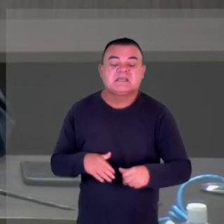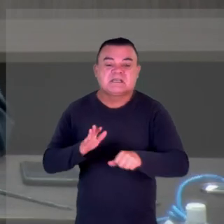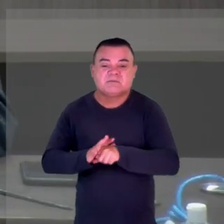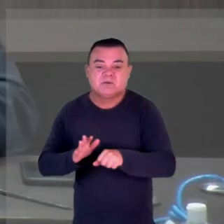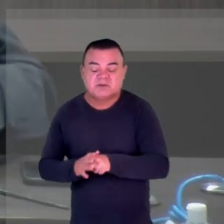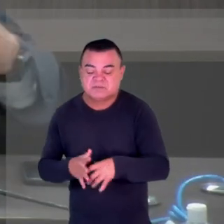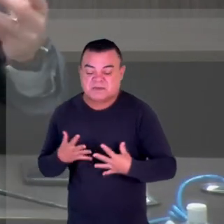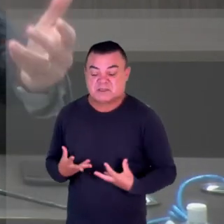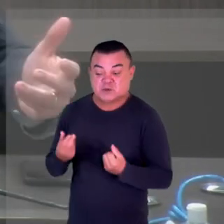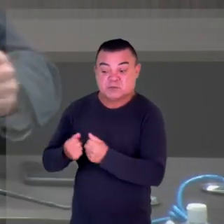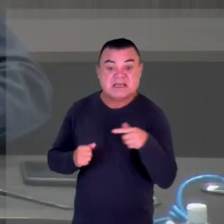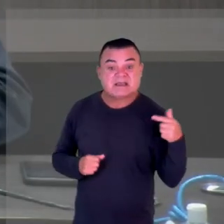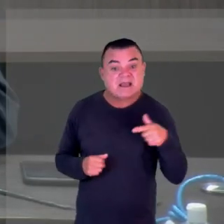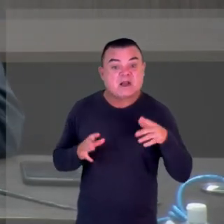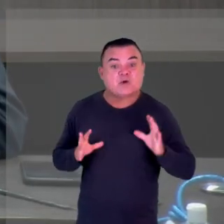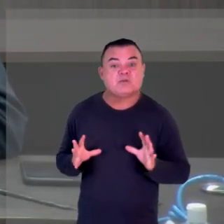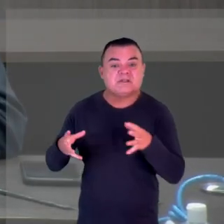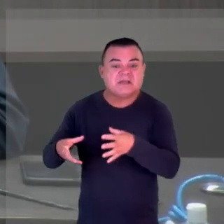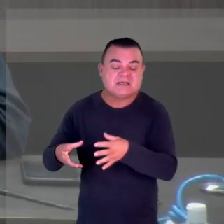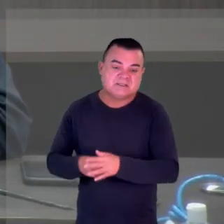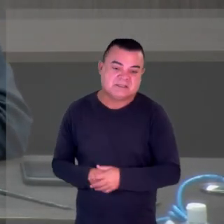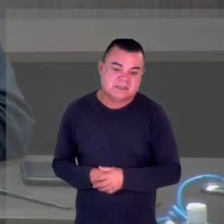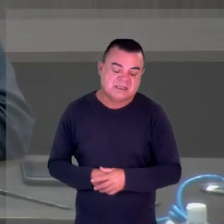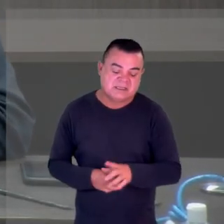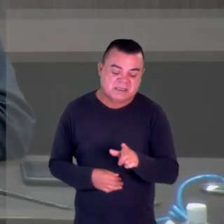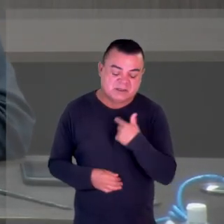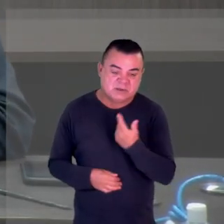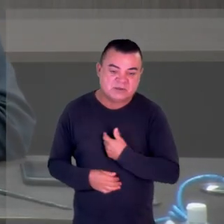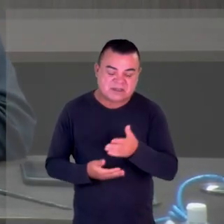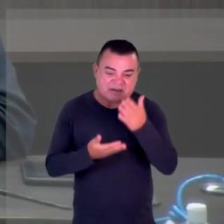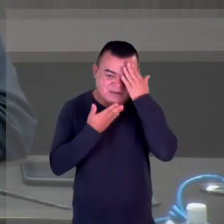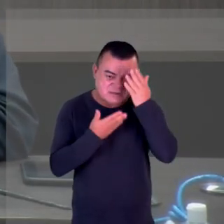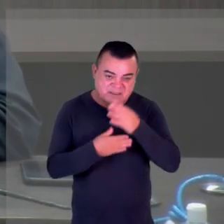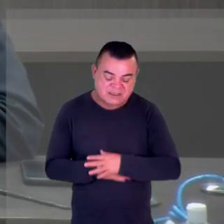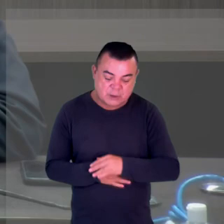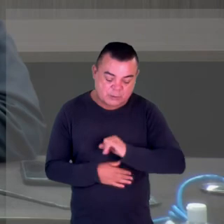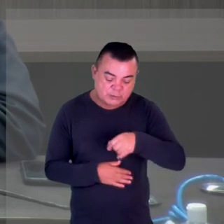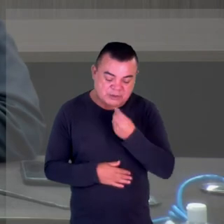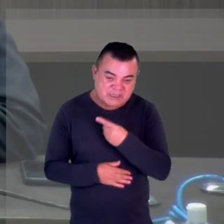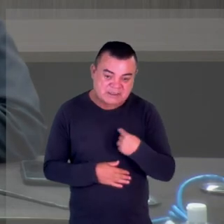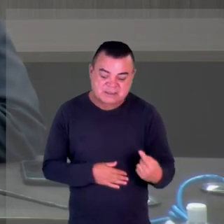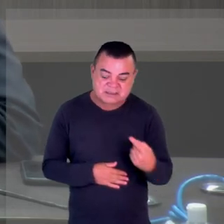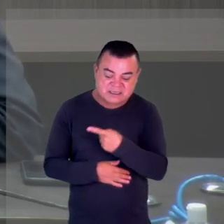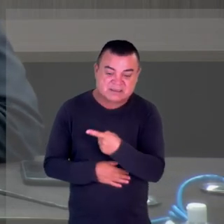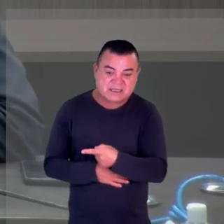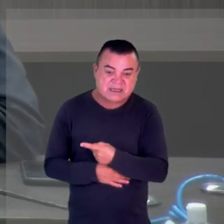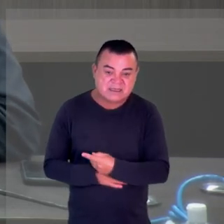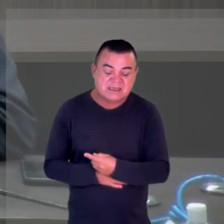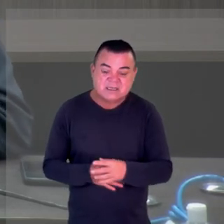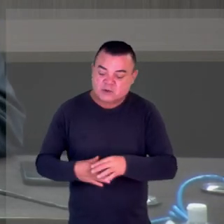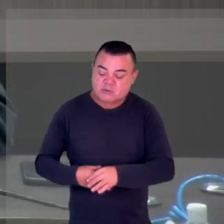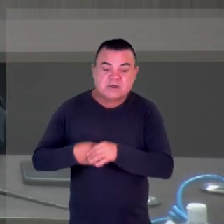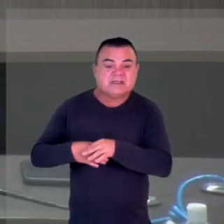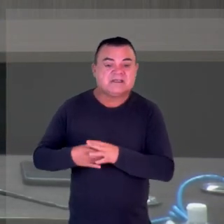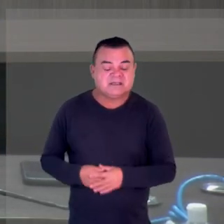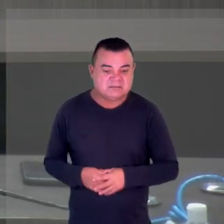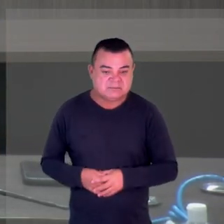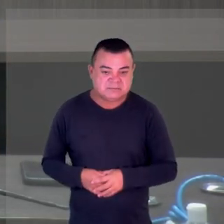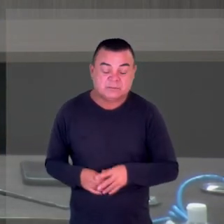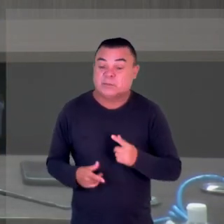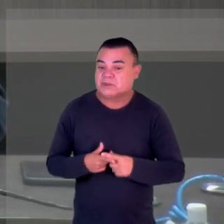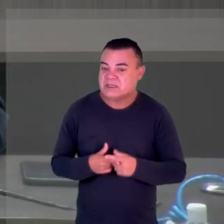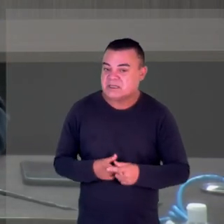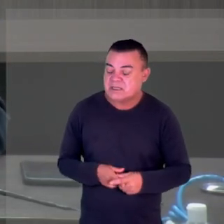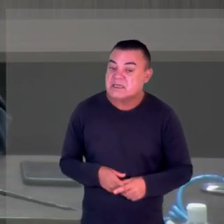próximo traficante que vai nos agradecer a oportunidade dele estar no comando por quê Porque se o estado não entrar atrás se